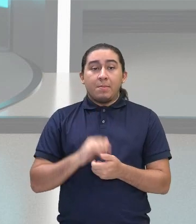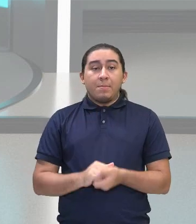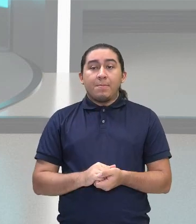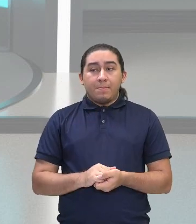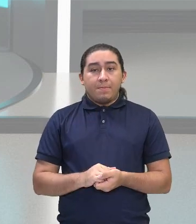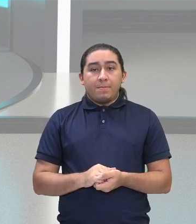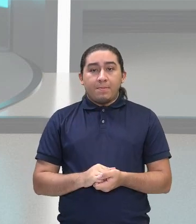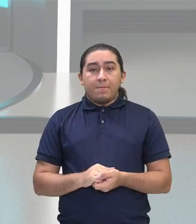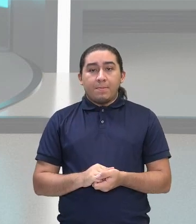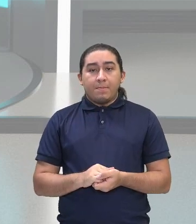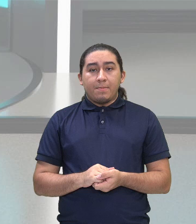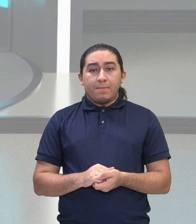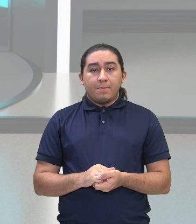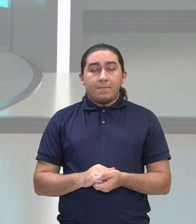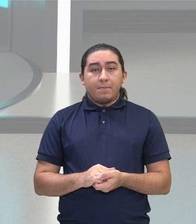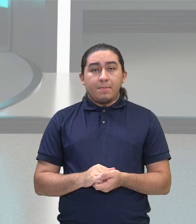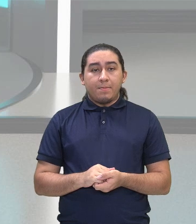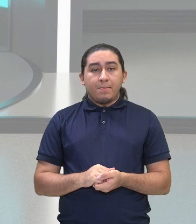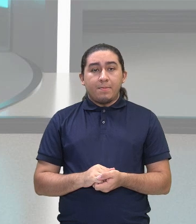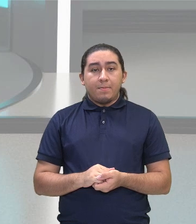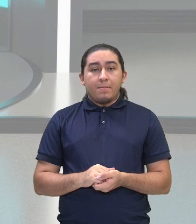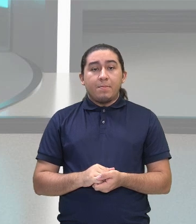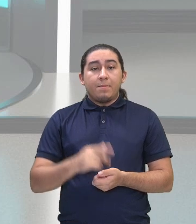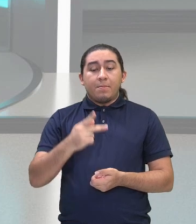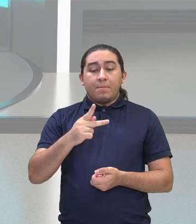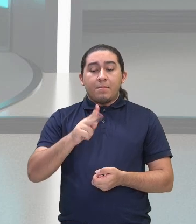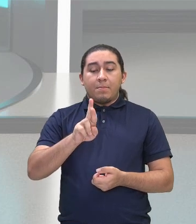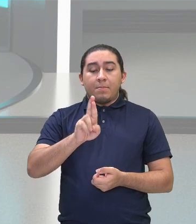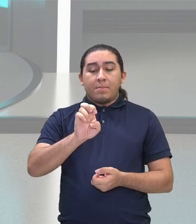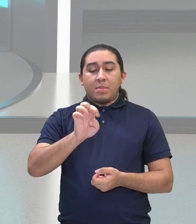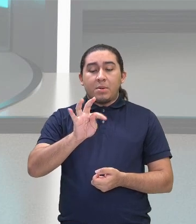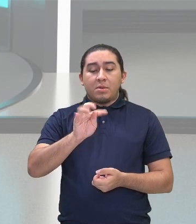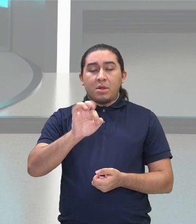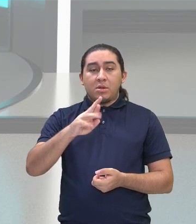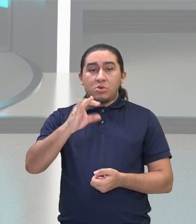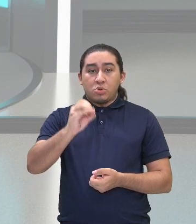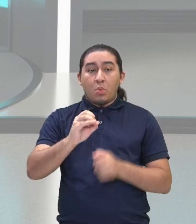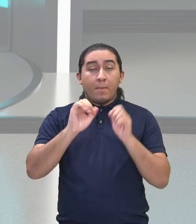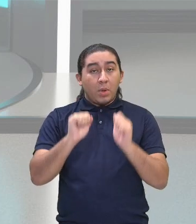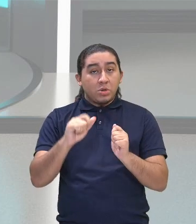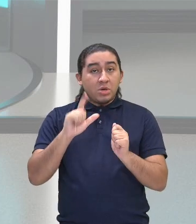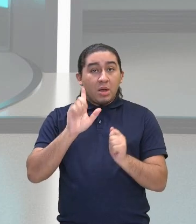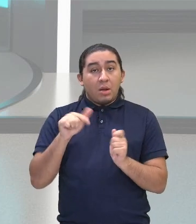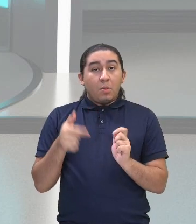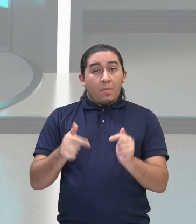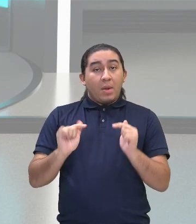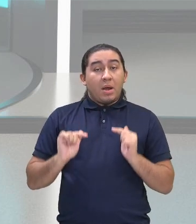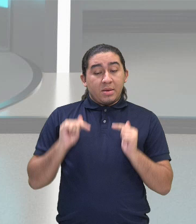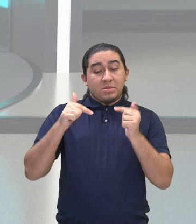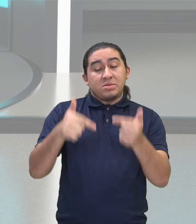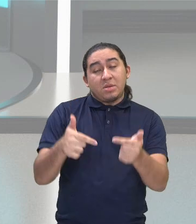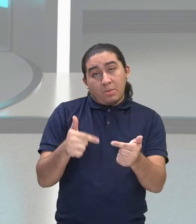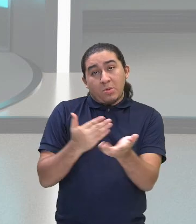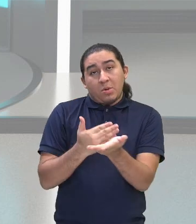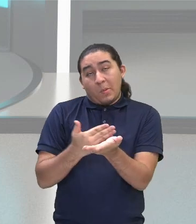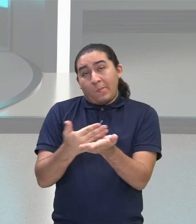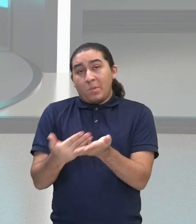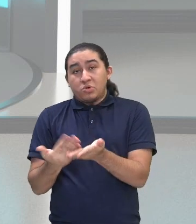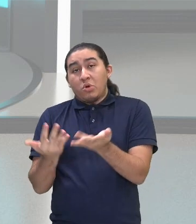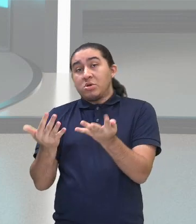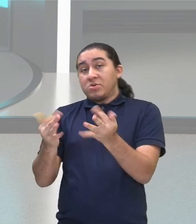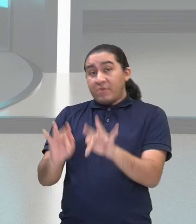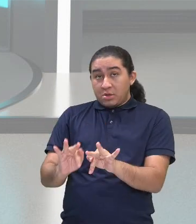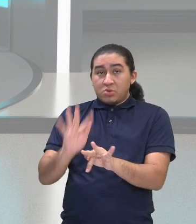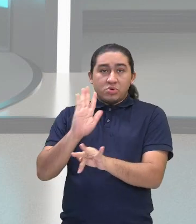ele pode ser uma ação iniciada e terminada. Eu li, eu